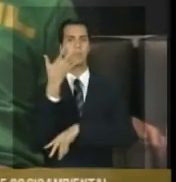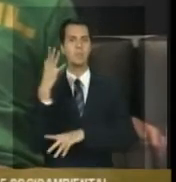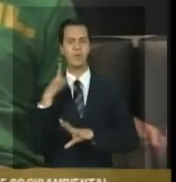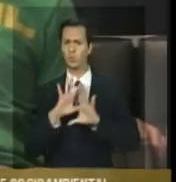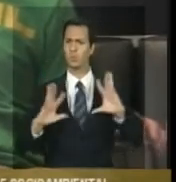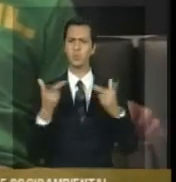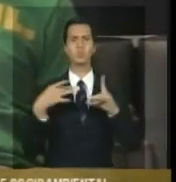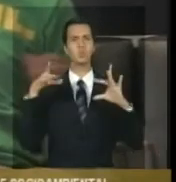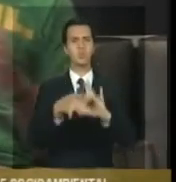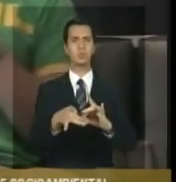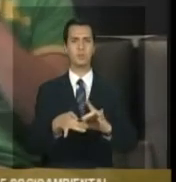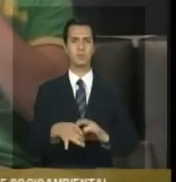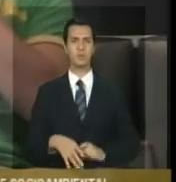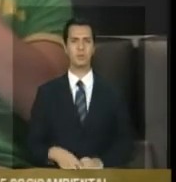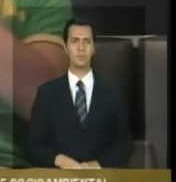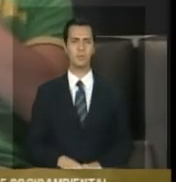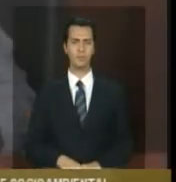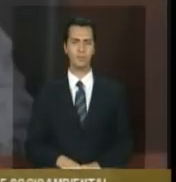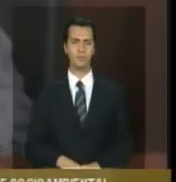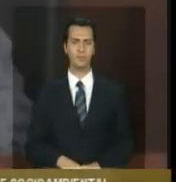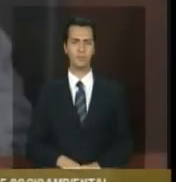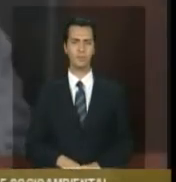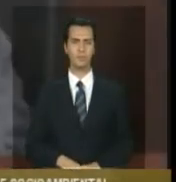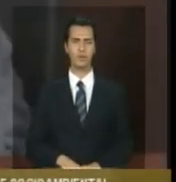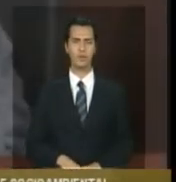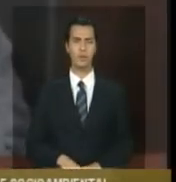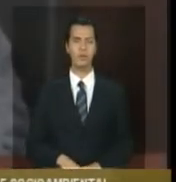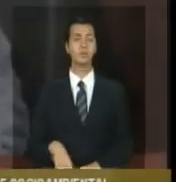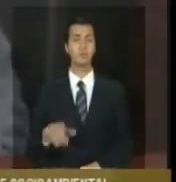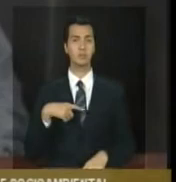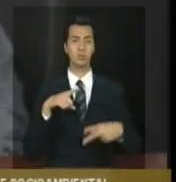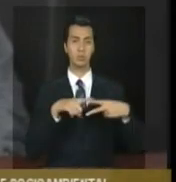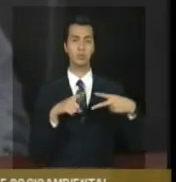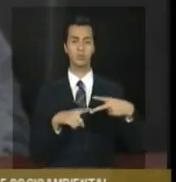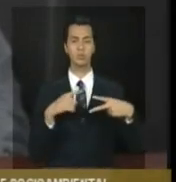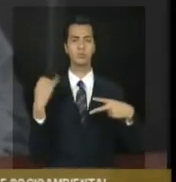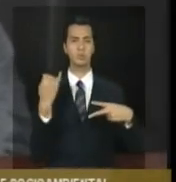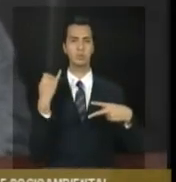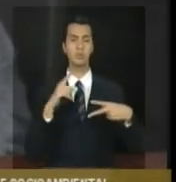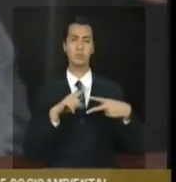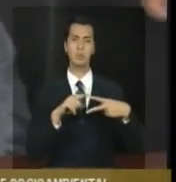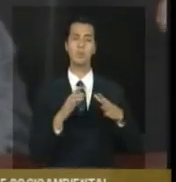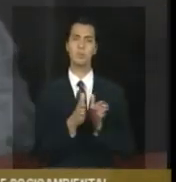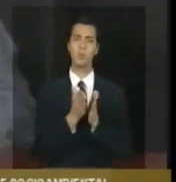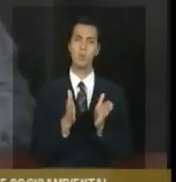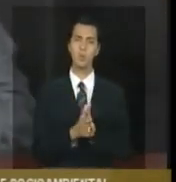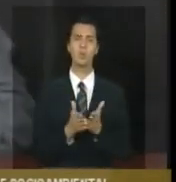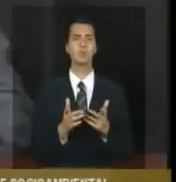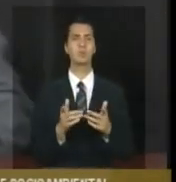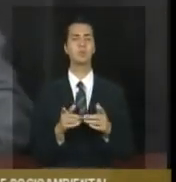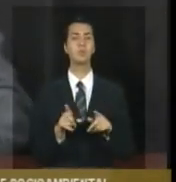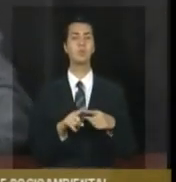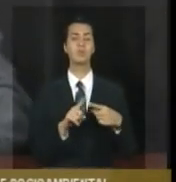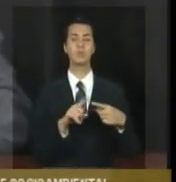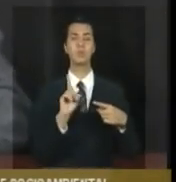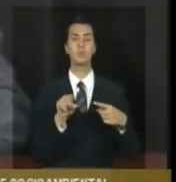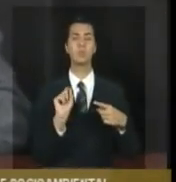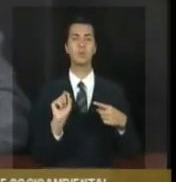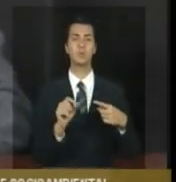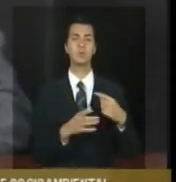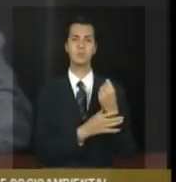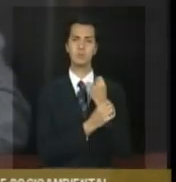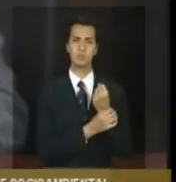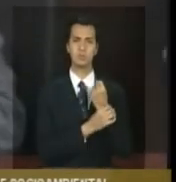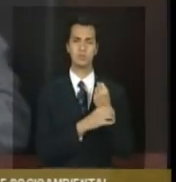aí, tem dois aspectos que também estão nessa agenda, além de pobreza e desigualdades. A segurança